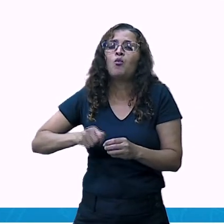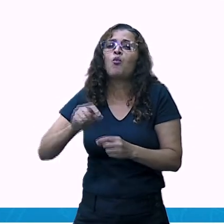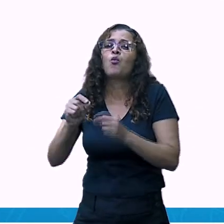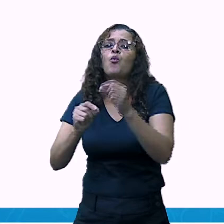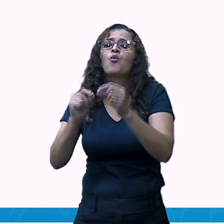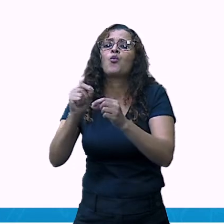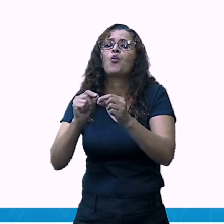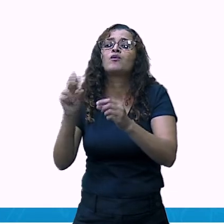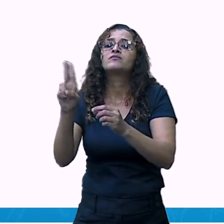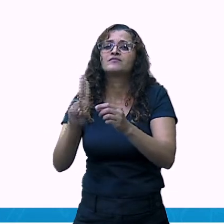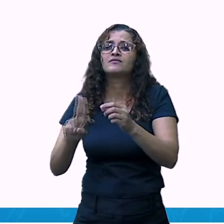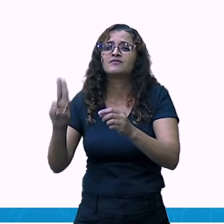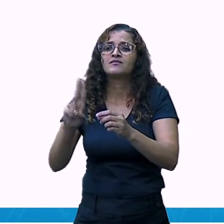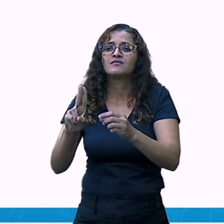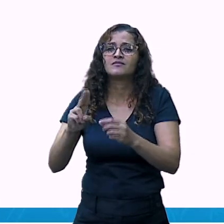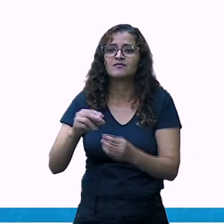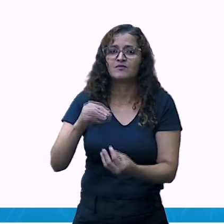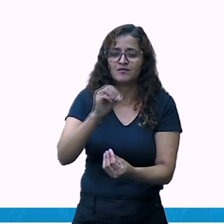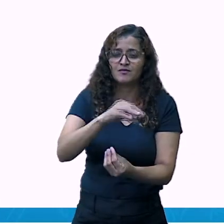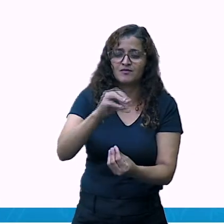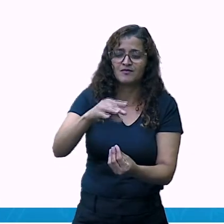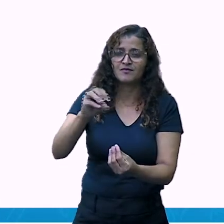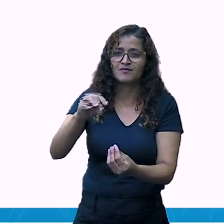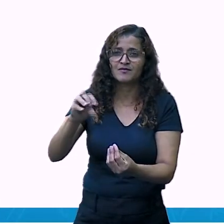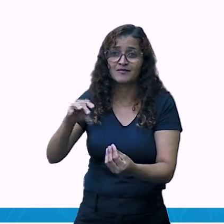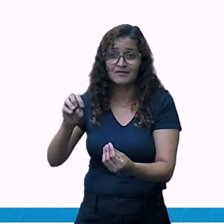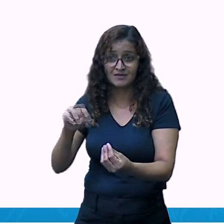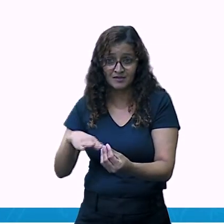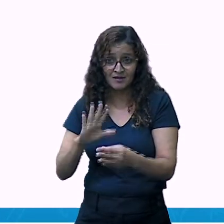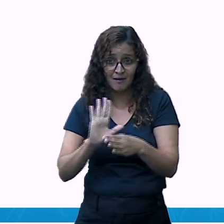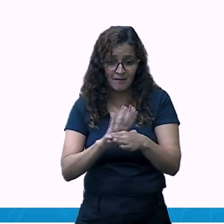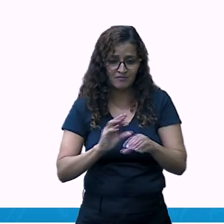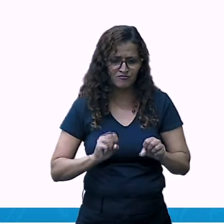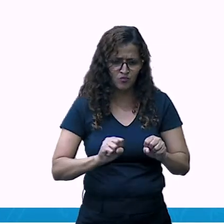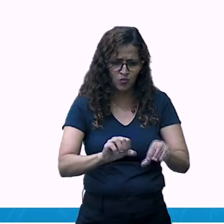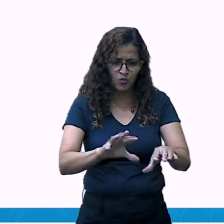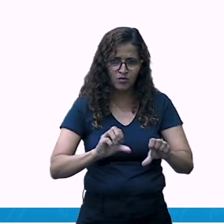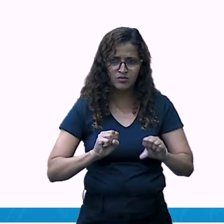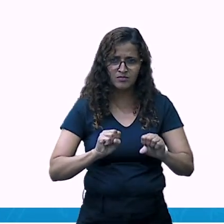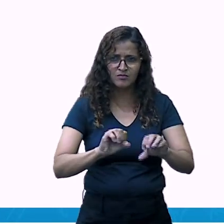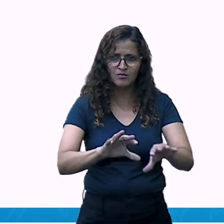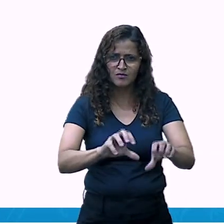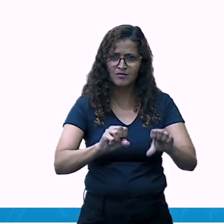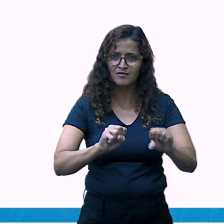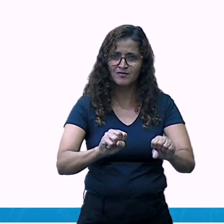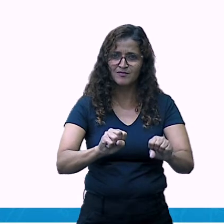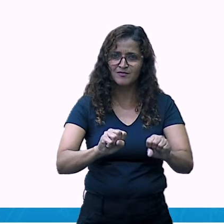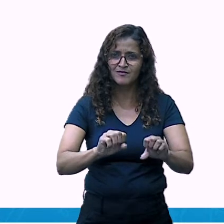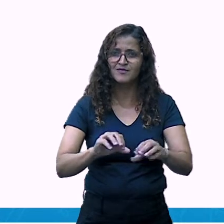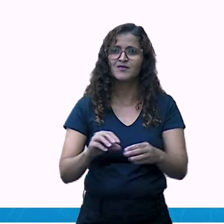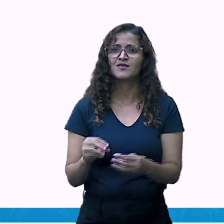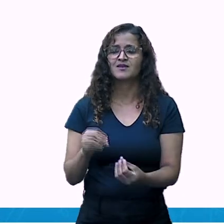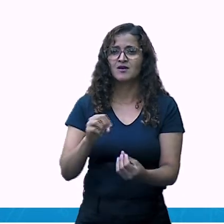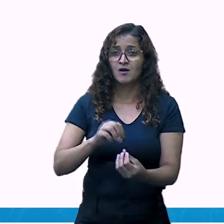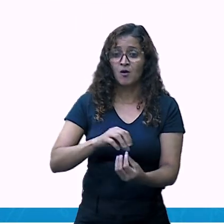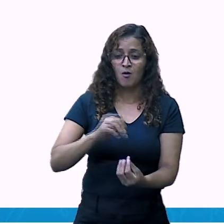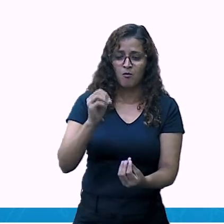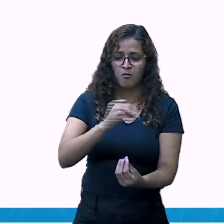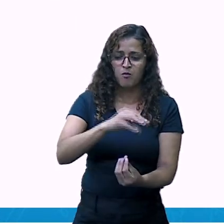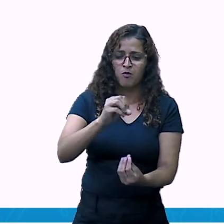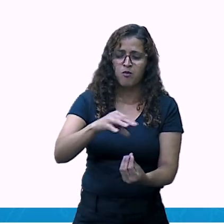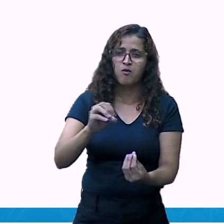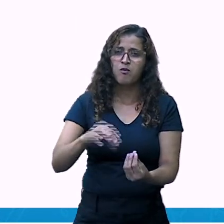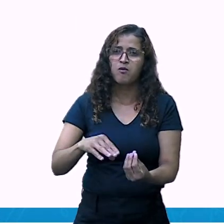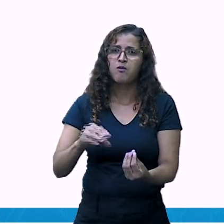fungos que permitem que a massa fique fofa e macia. Então, nós usamos o quê? As leveduras, que